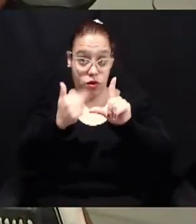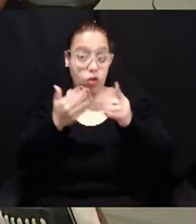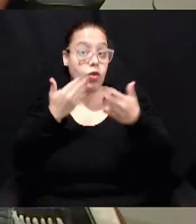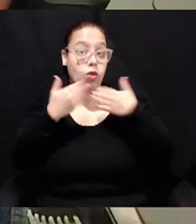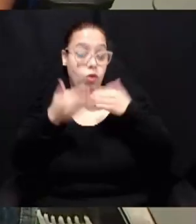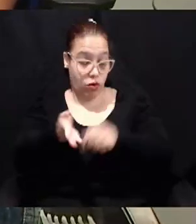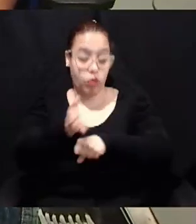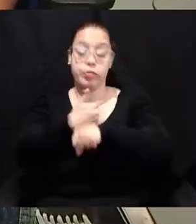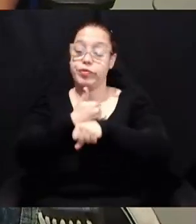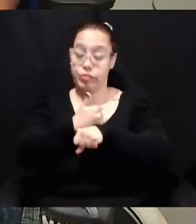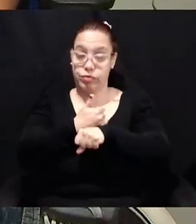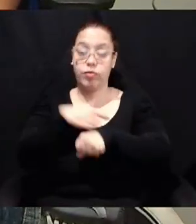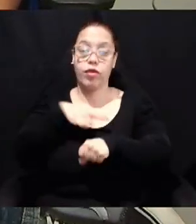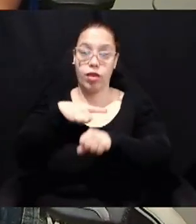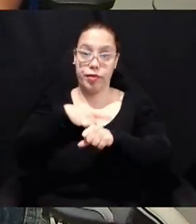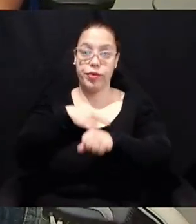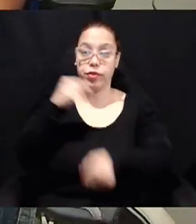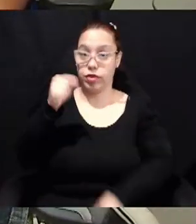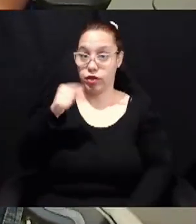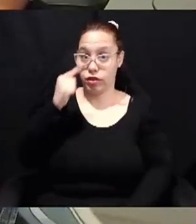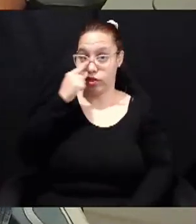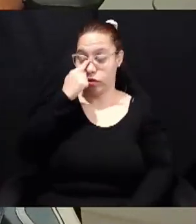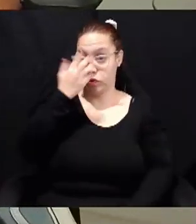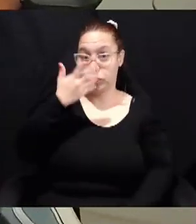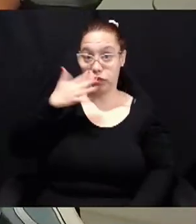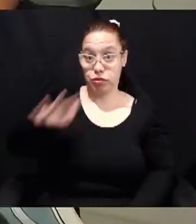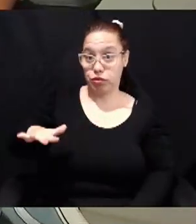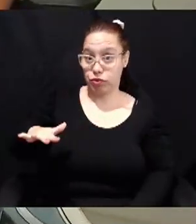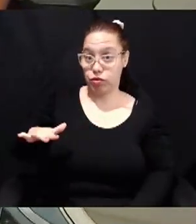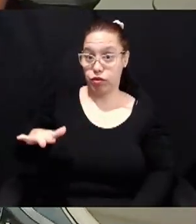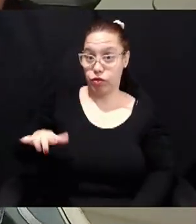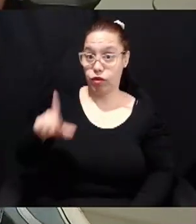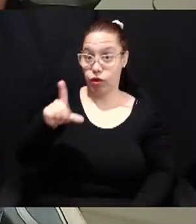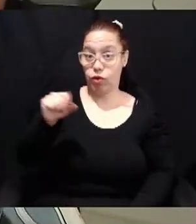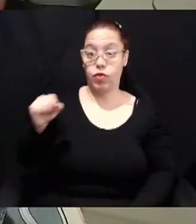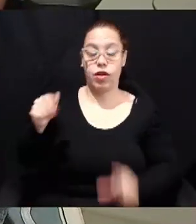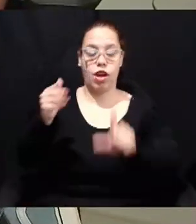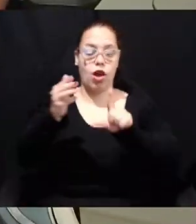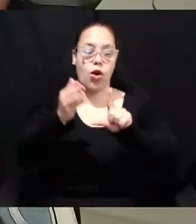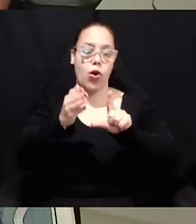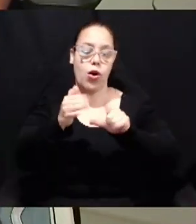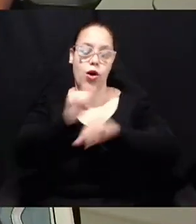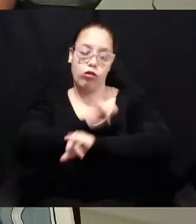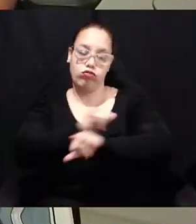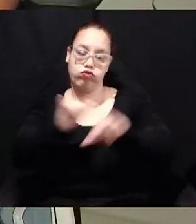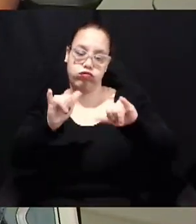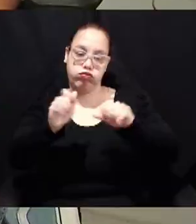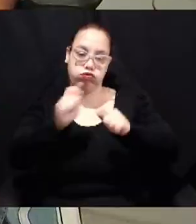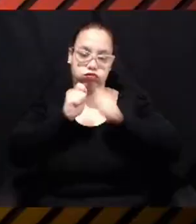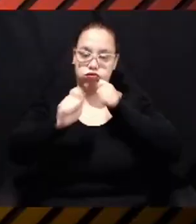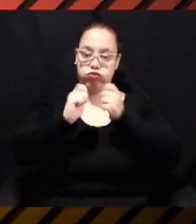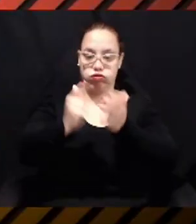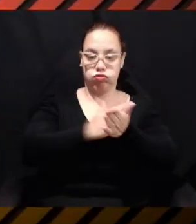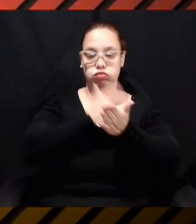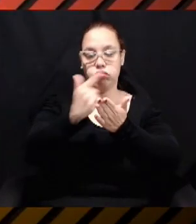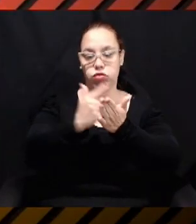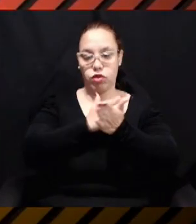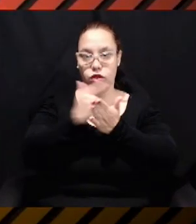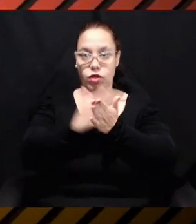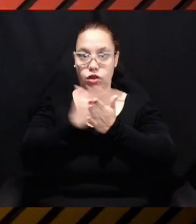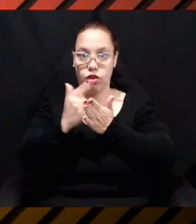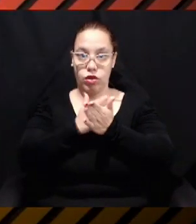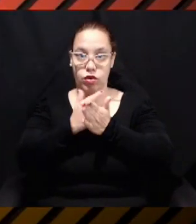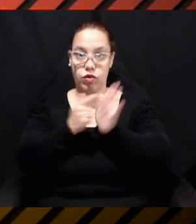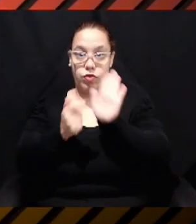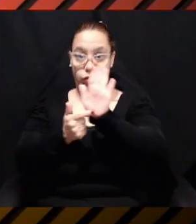teve tirinha minha aqui, quando eu era criança, que inclusive saiu no jornal do bairro, tá? Que a gente tinha um jornal lá que chamava Jornal Joia, lá no meu bairro,